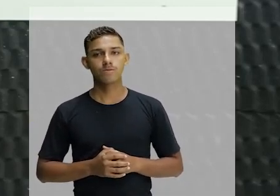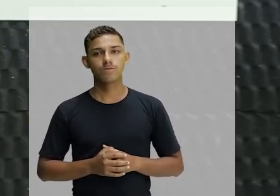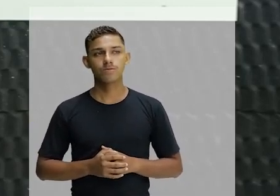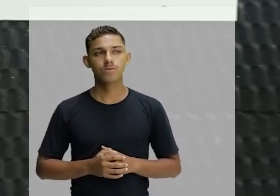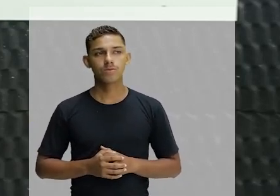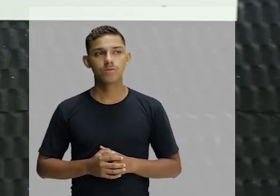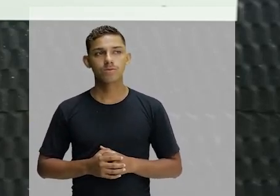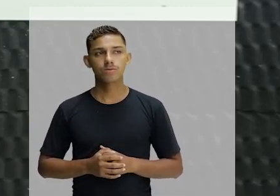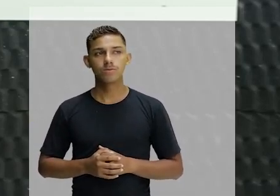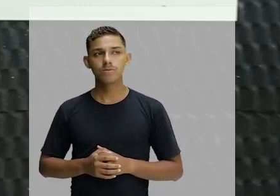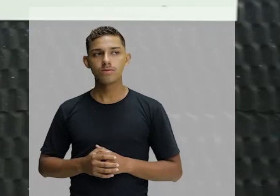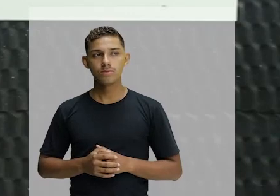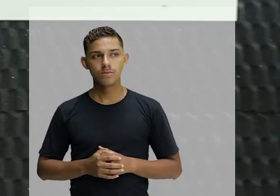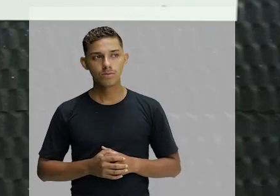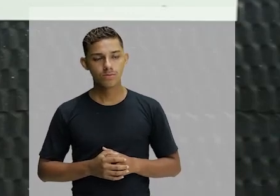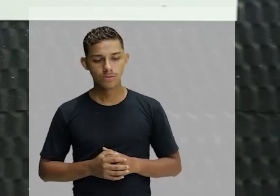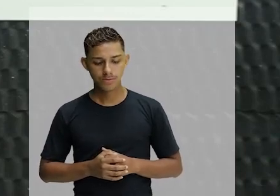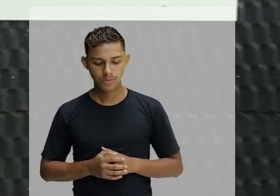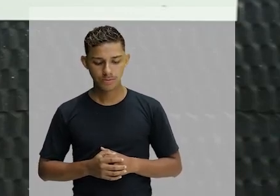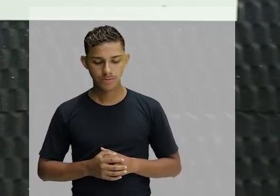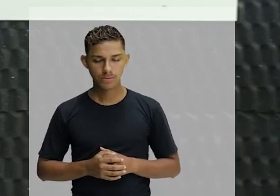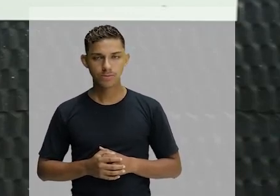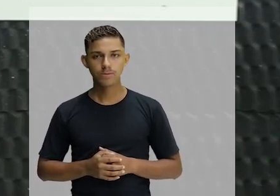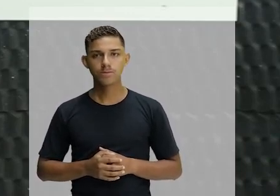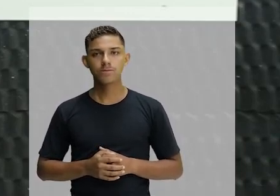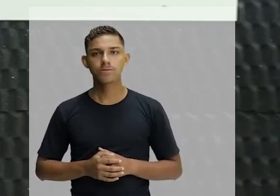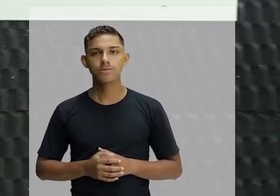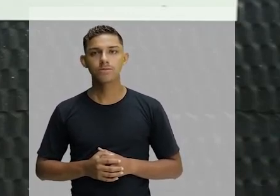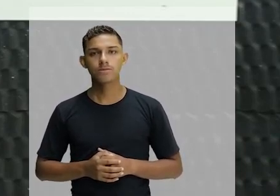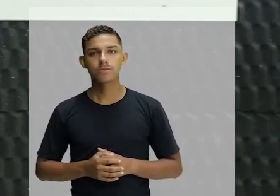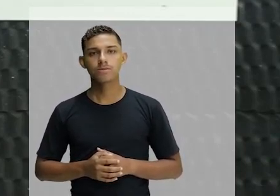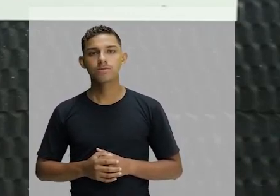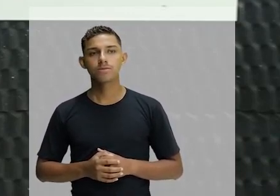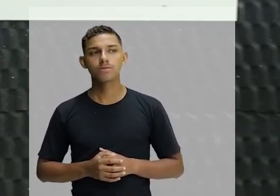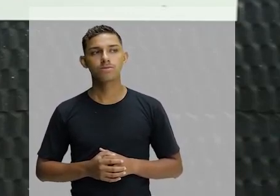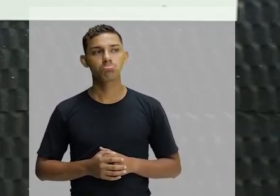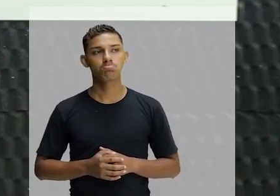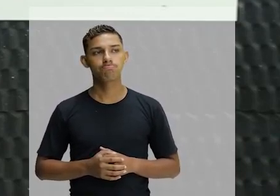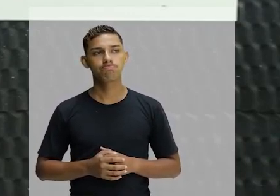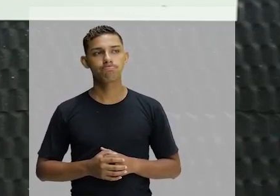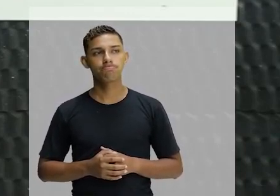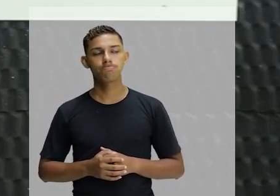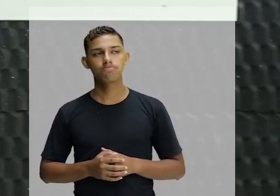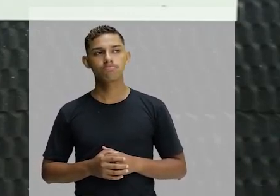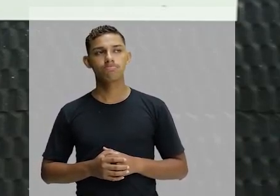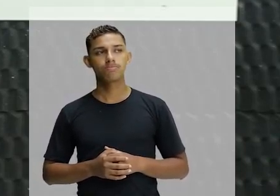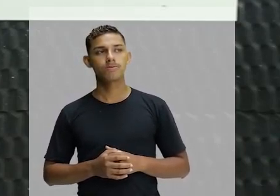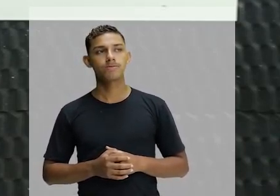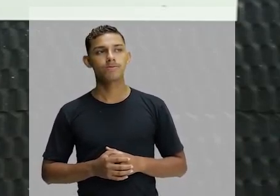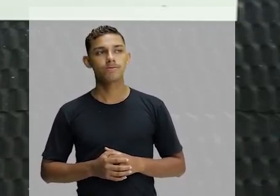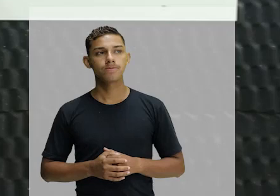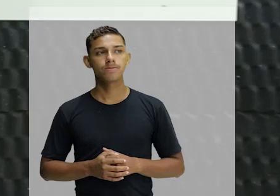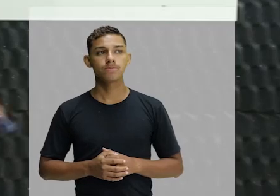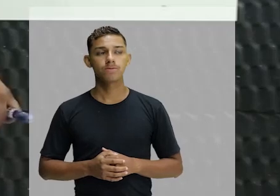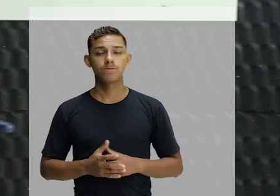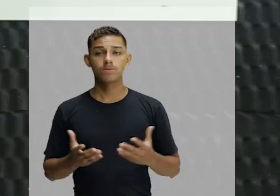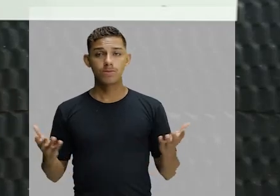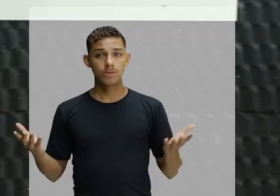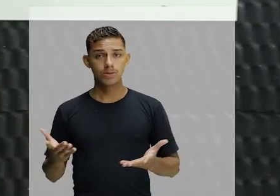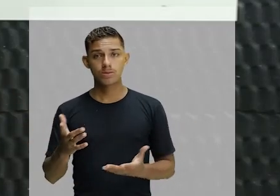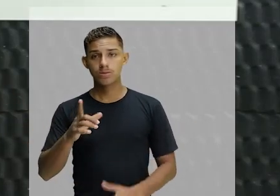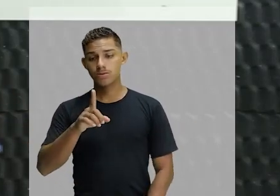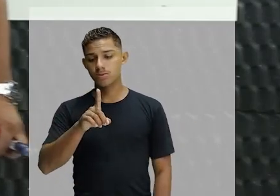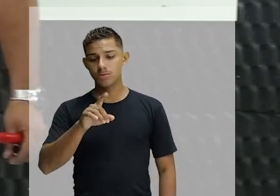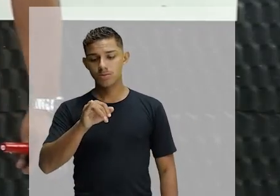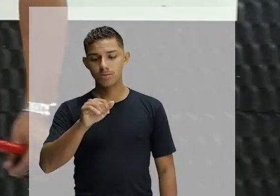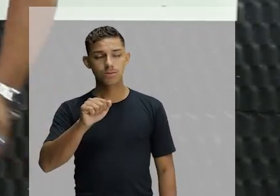mais y menos 6 ao quadrado, igual. Aqui ele deu o diâmetro, galera. Ó, a gente tem que lembrar